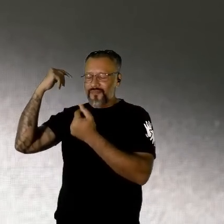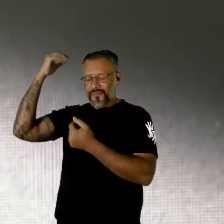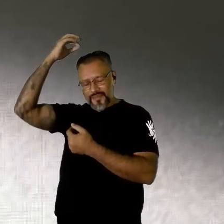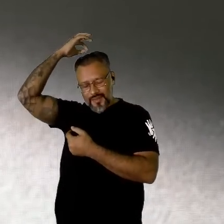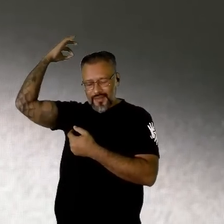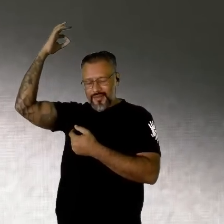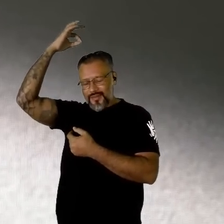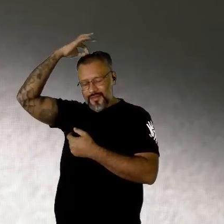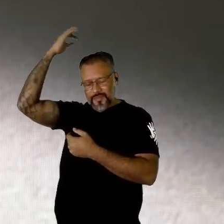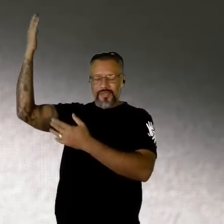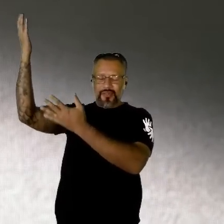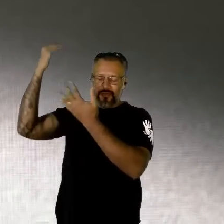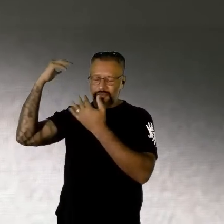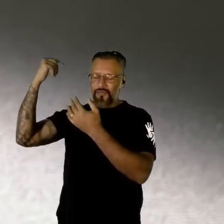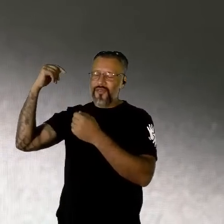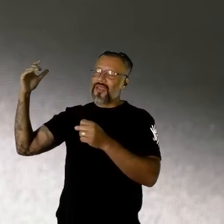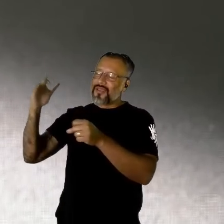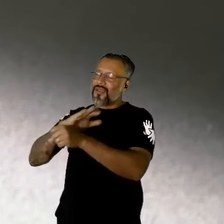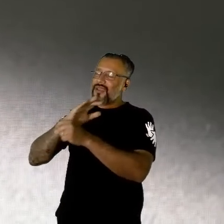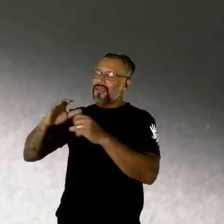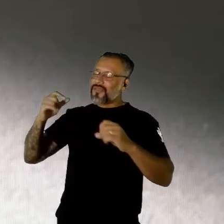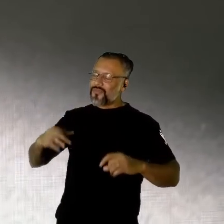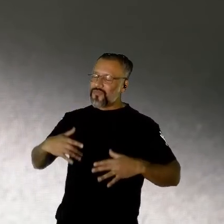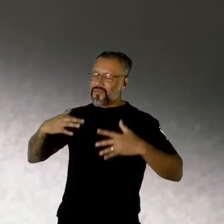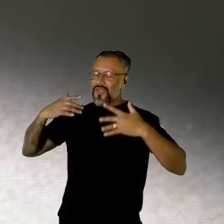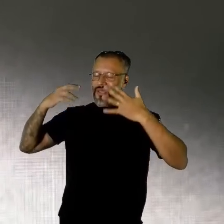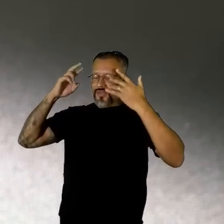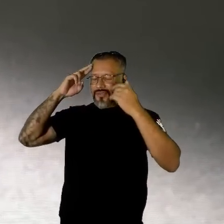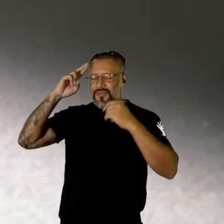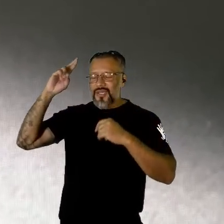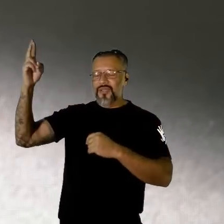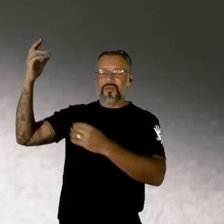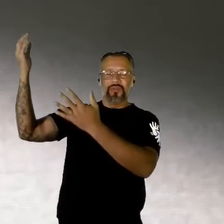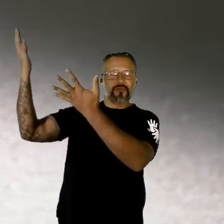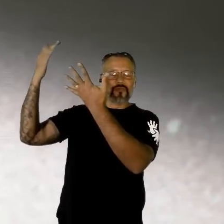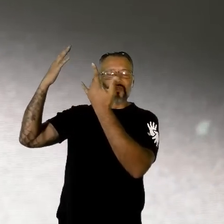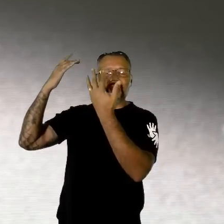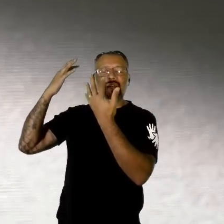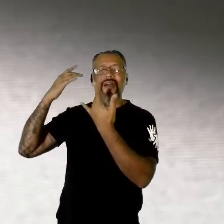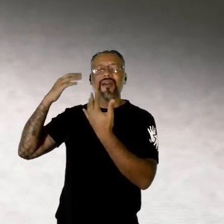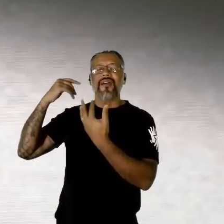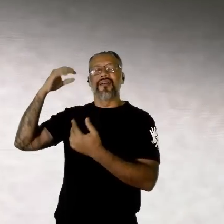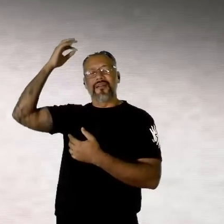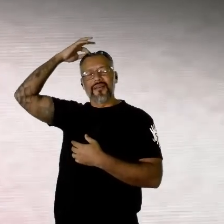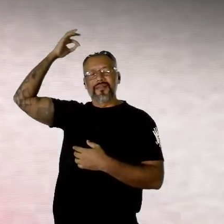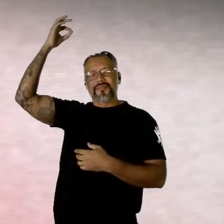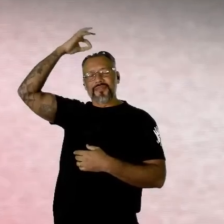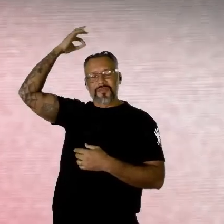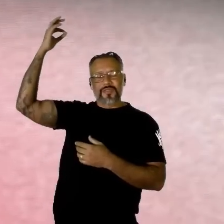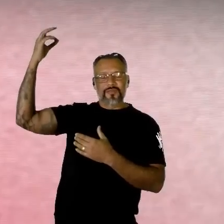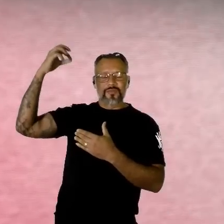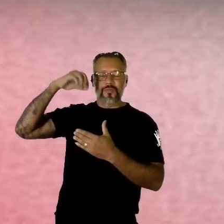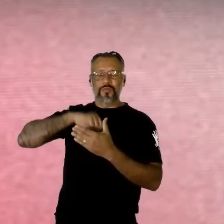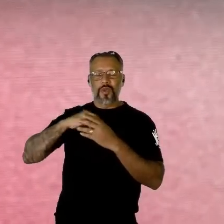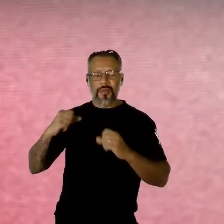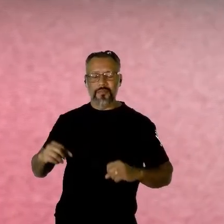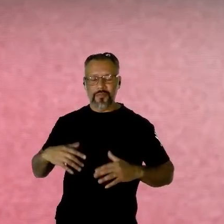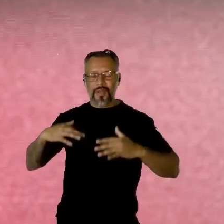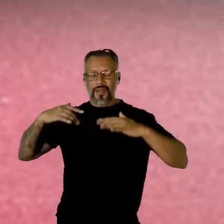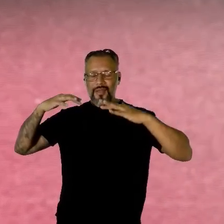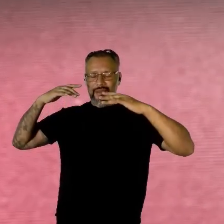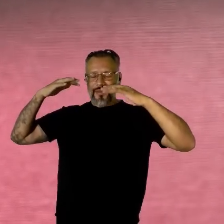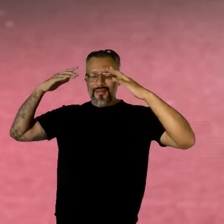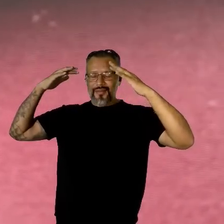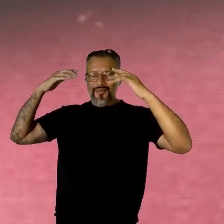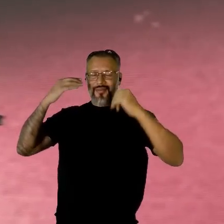ele venha vai pedindo enche-me senhor enche-me senhor enche-me senhor enche-me senhor enche-me senhor enche-me senhor